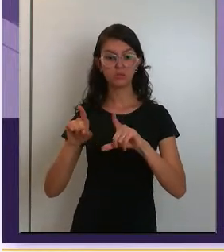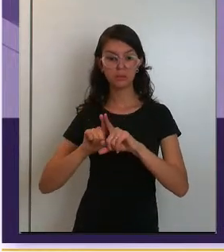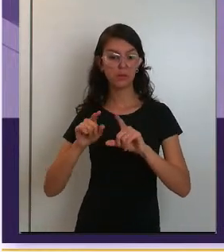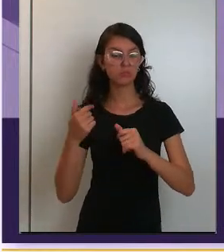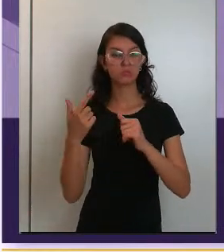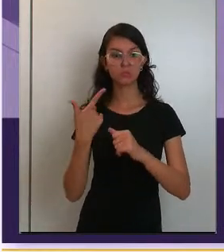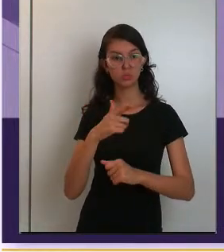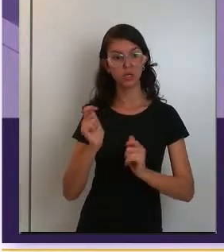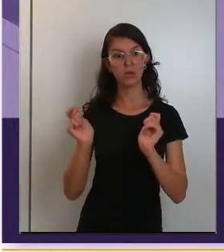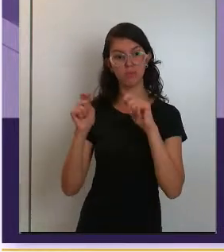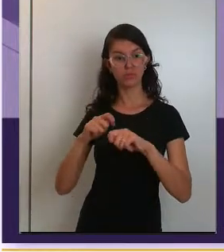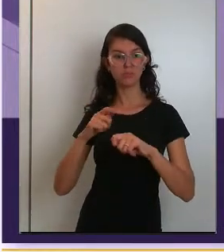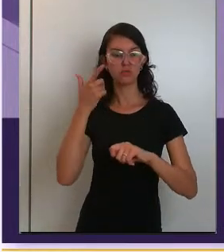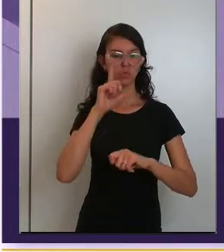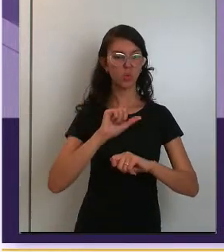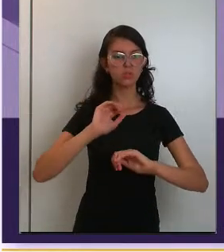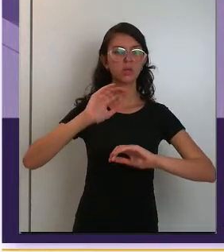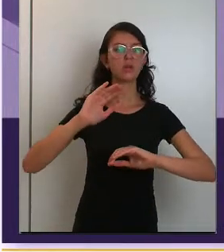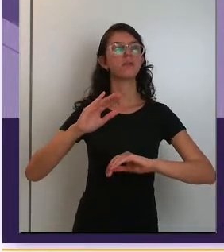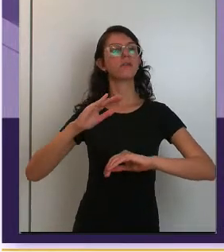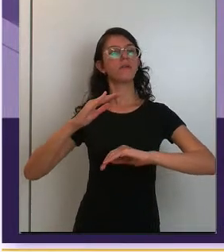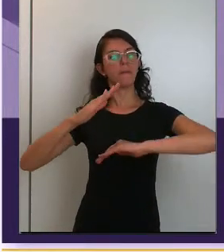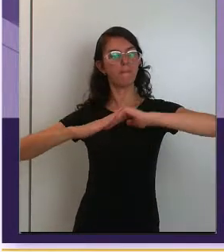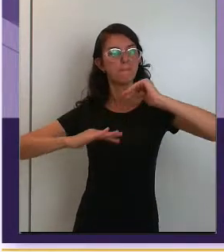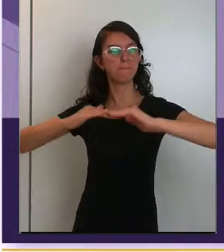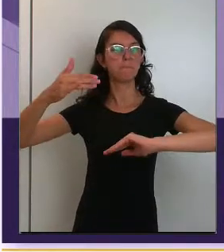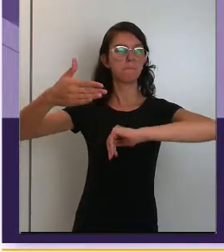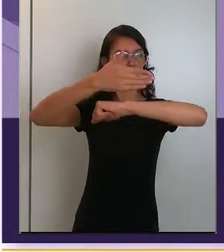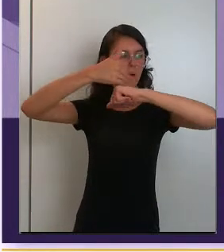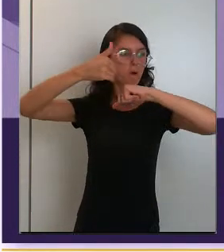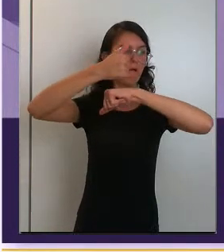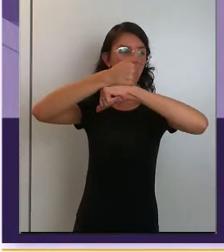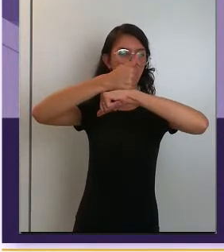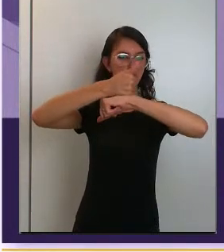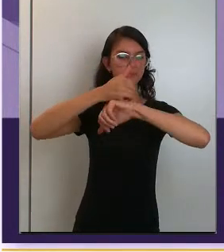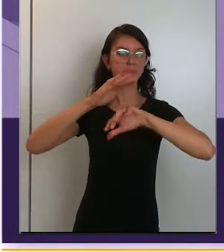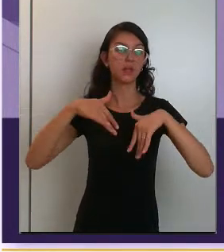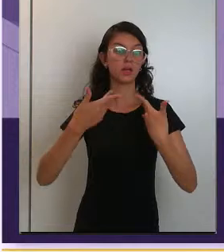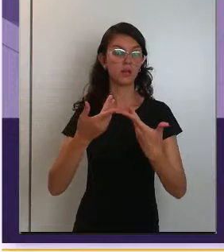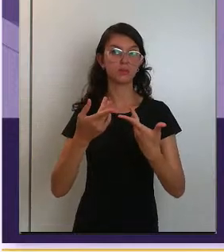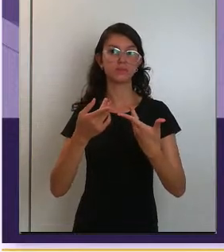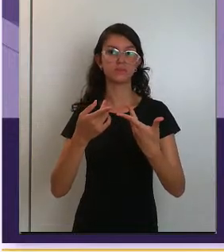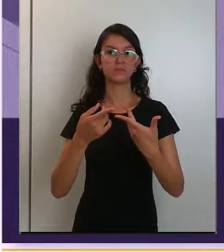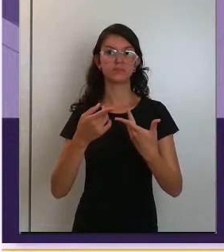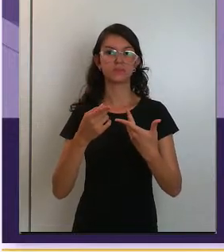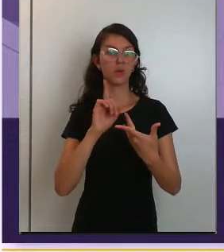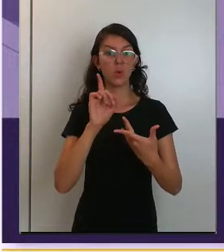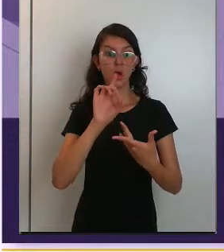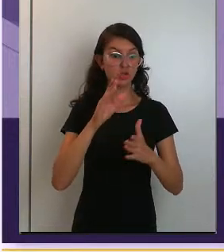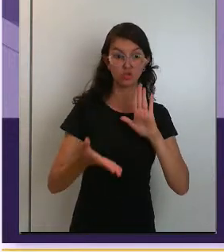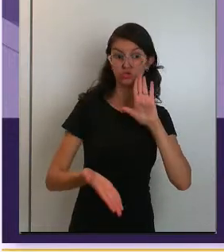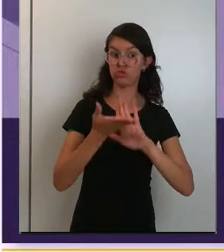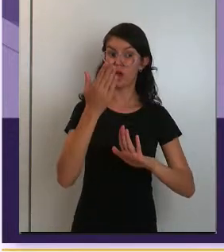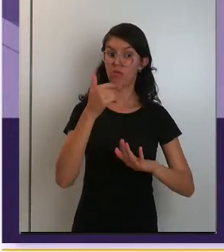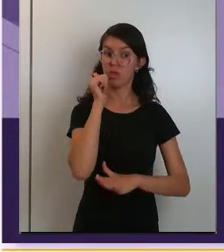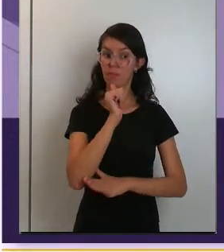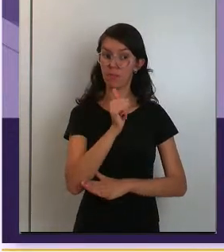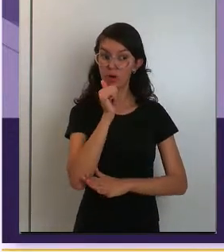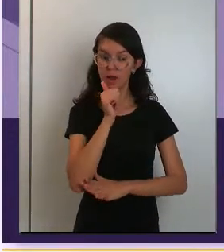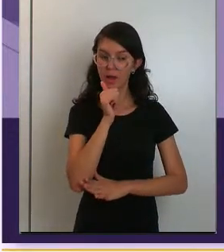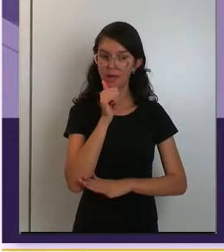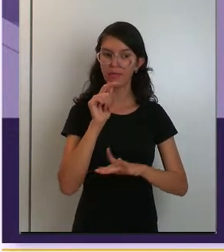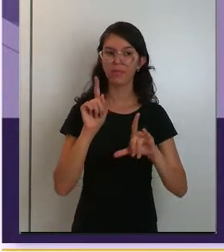possibilidades de ascensão na carreira. Mas não é só esse tempo para se dedicar ao trabalho fora de casa que é retirado da mulher. A